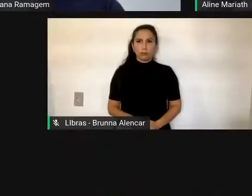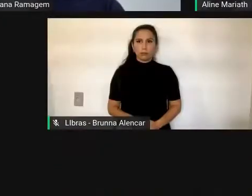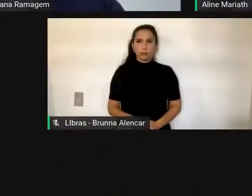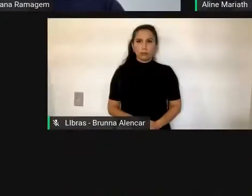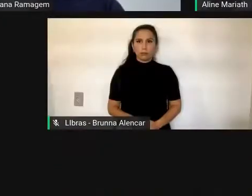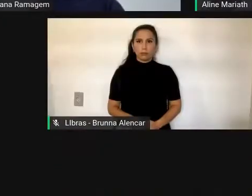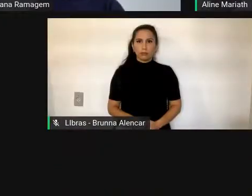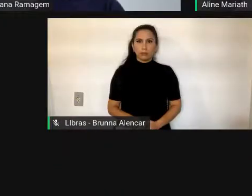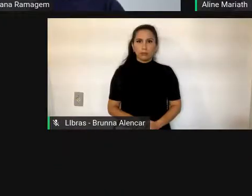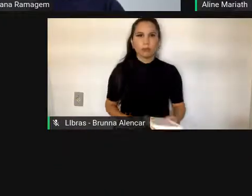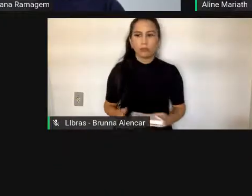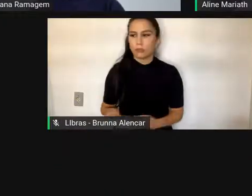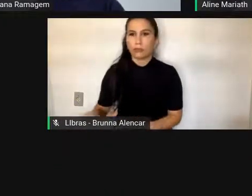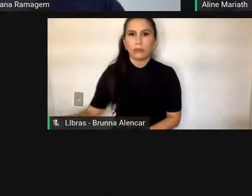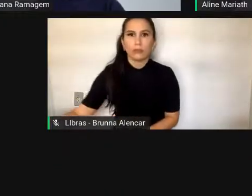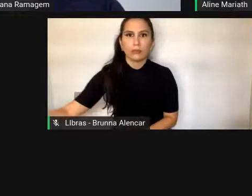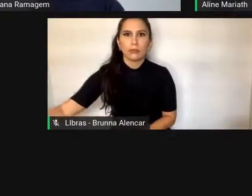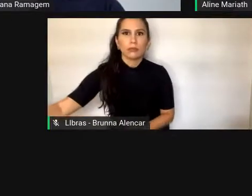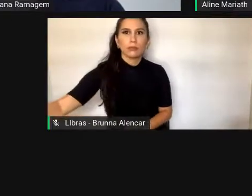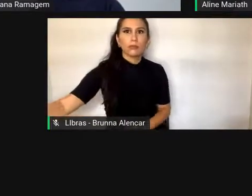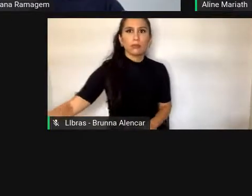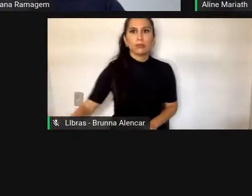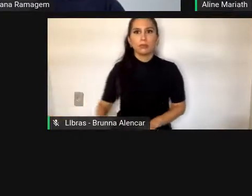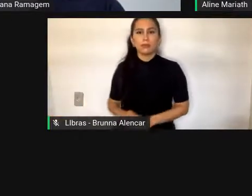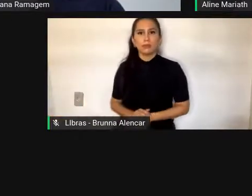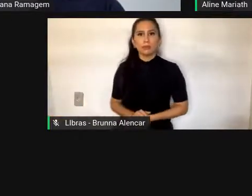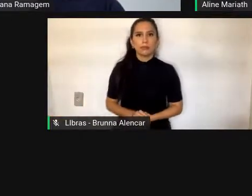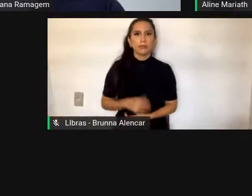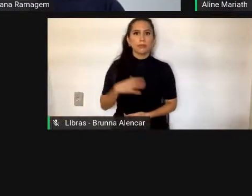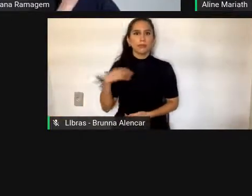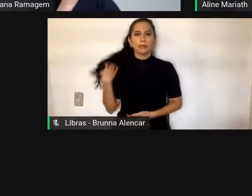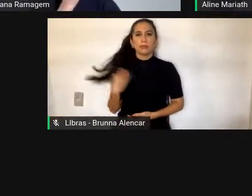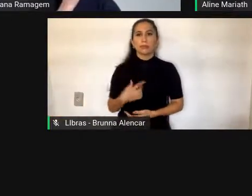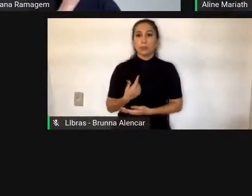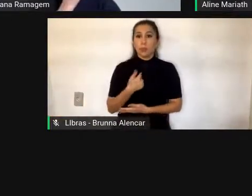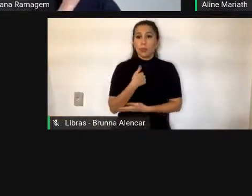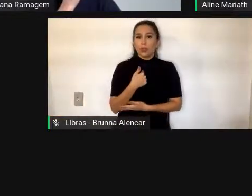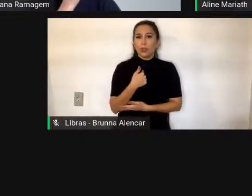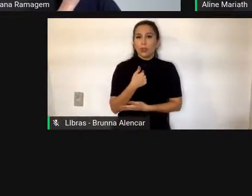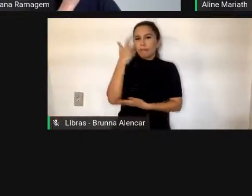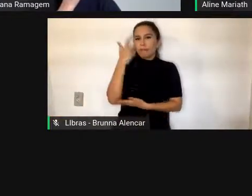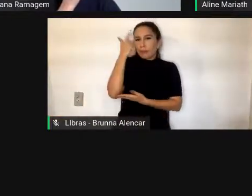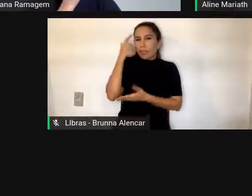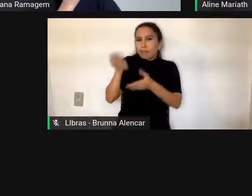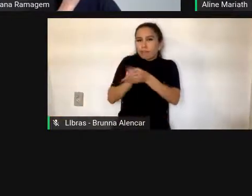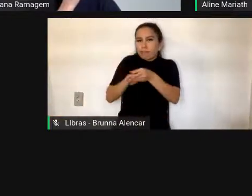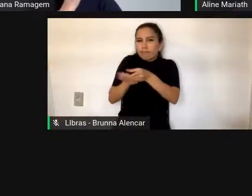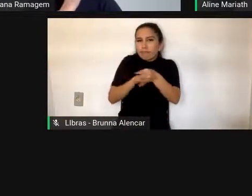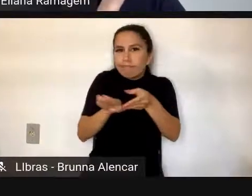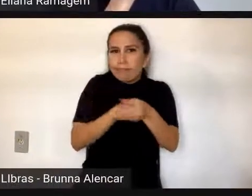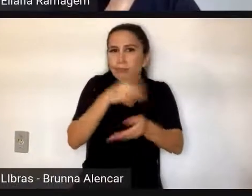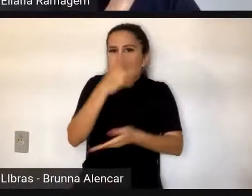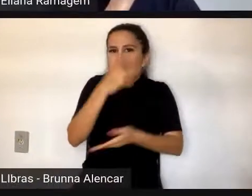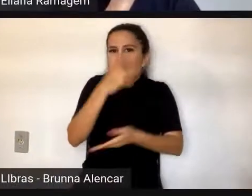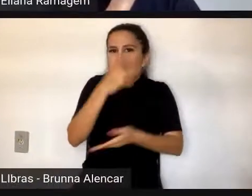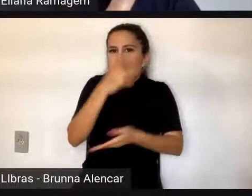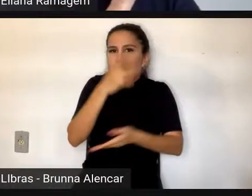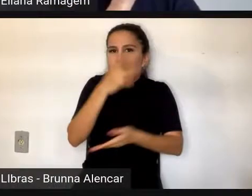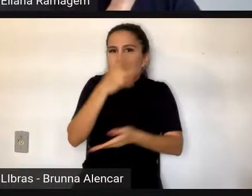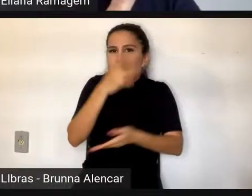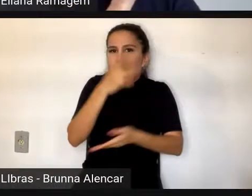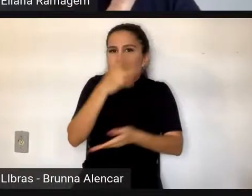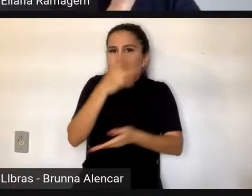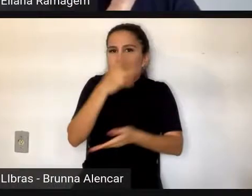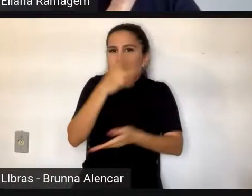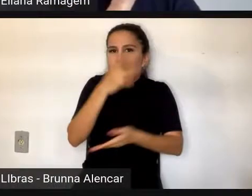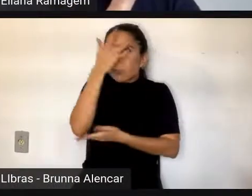social, o que eu tenho recomendado para as pessoas? Se eu estou trabalhando de casa, se as crianças estão estudando